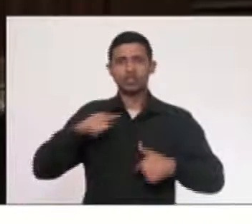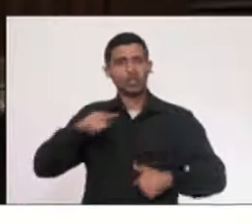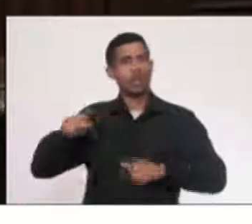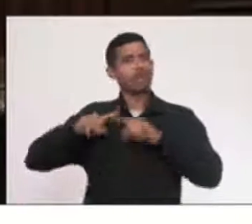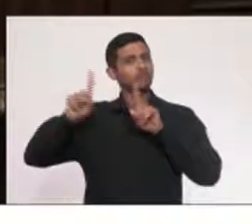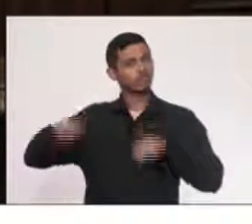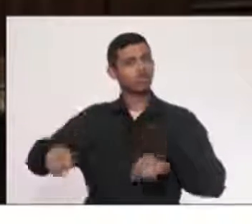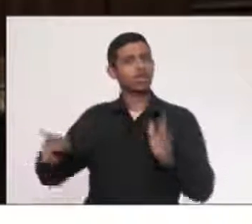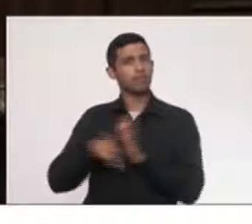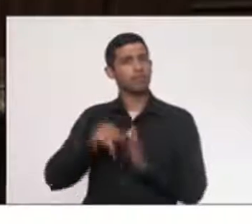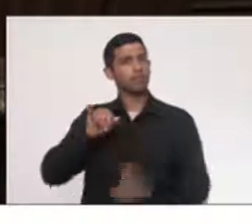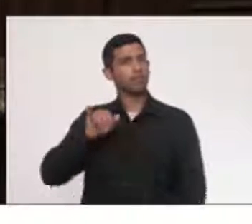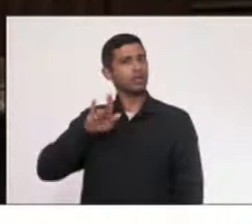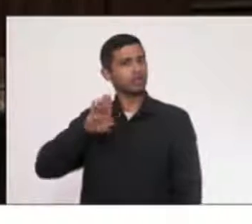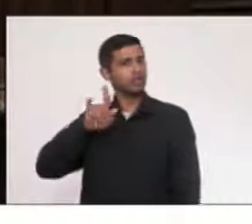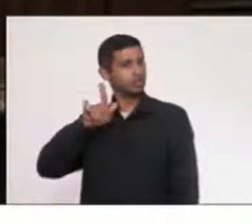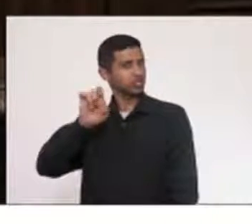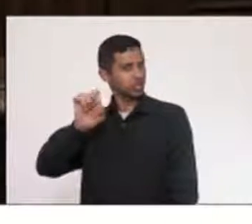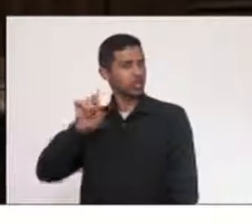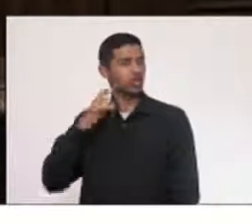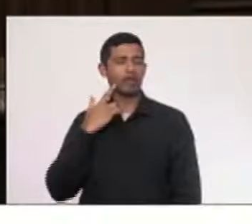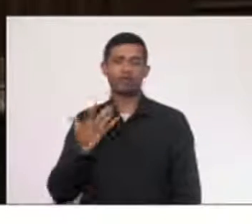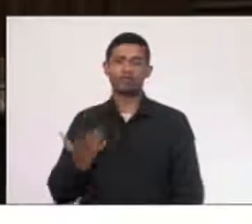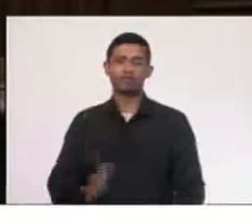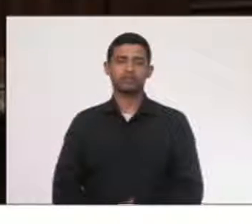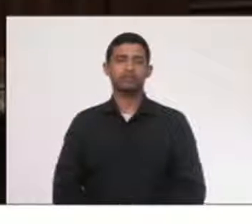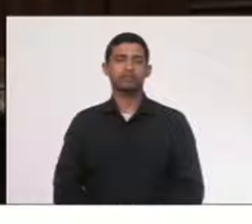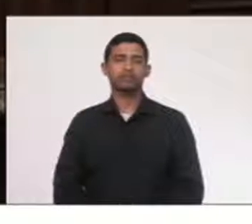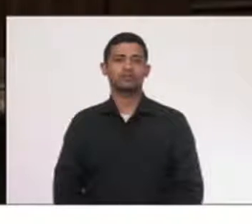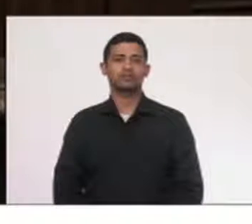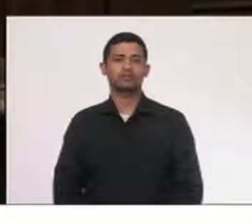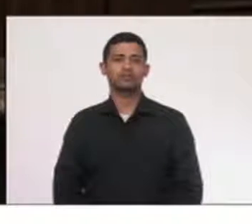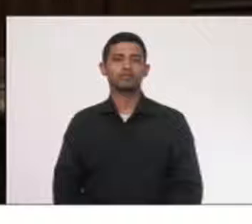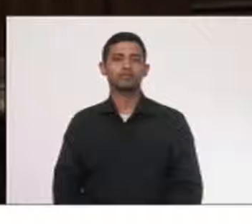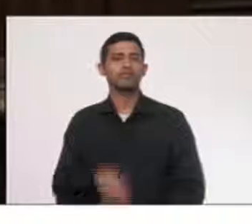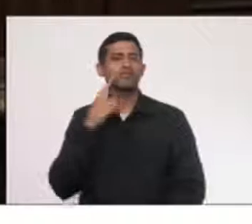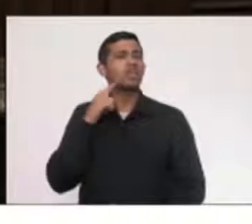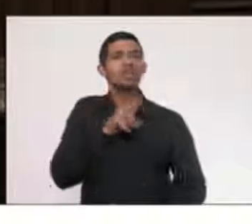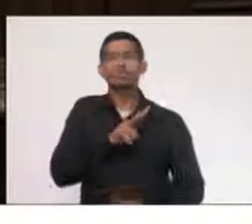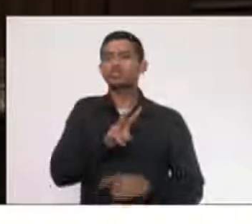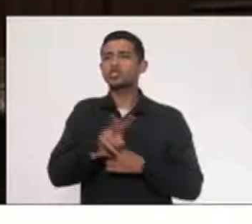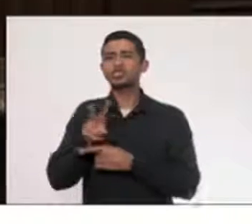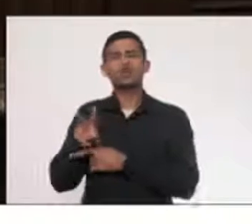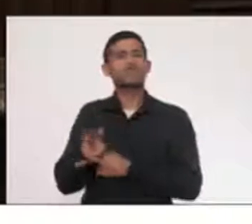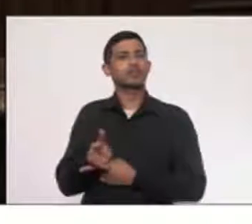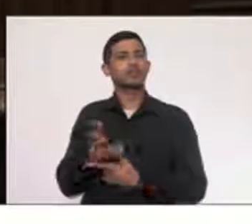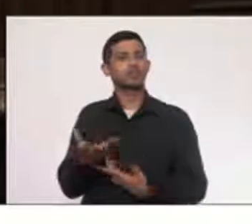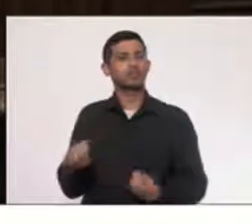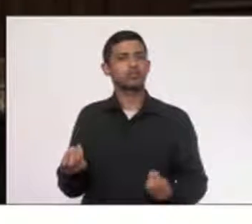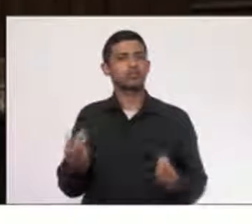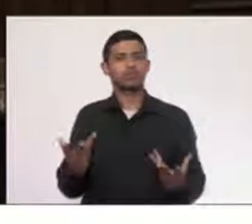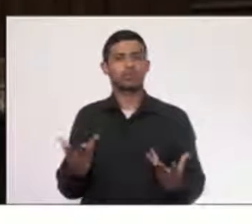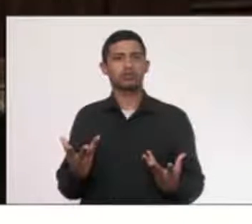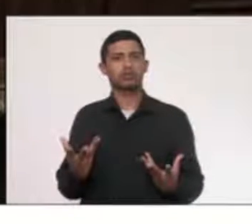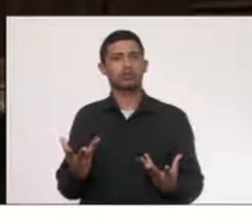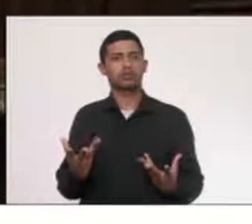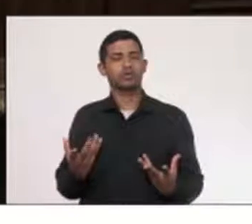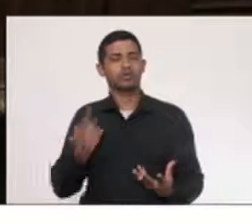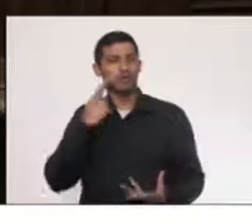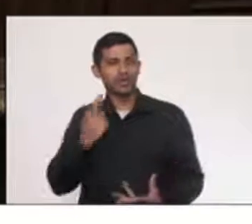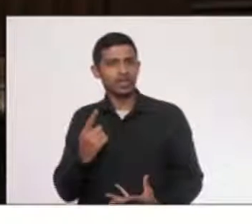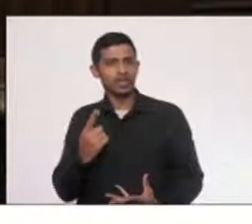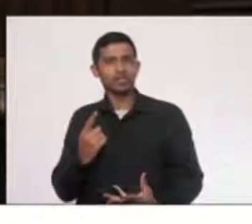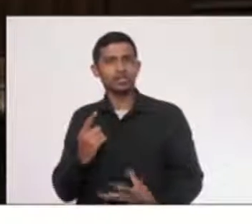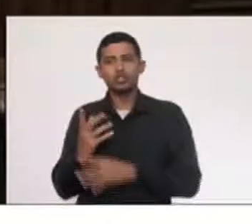do Instituto Brasileiro de Geografia e Estatística em defesa do censo. Veja, o censo